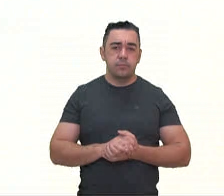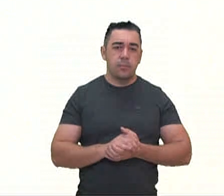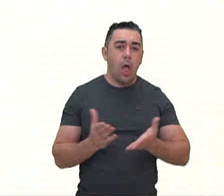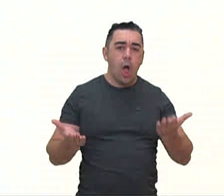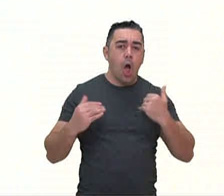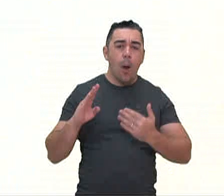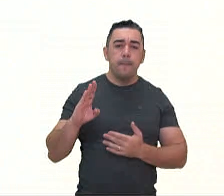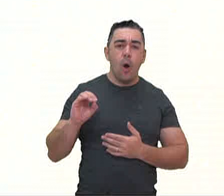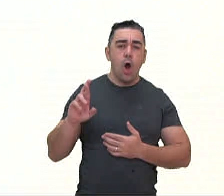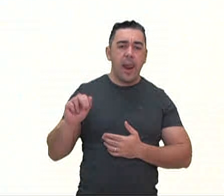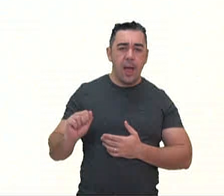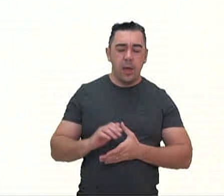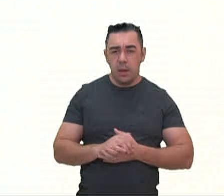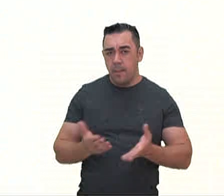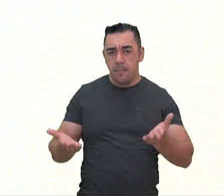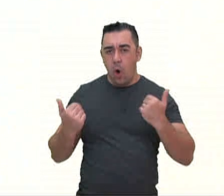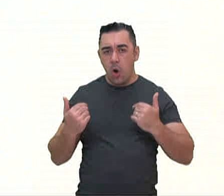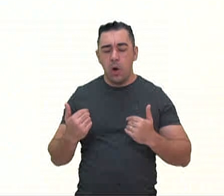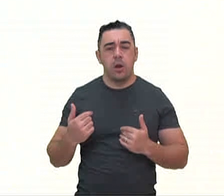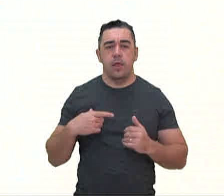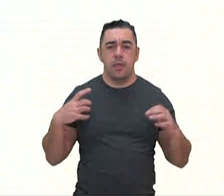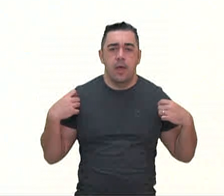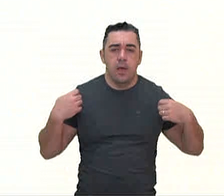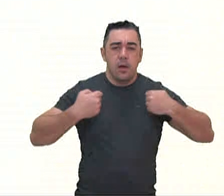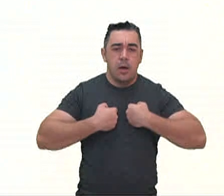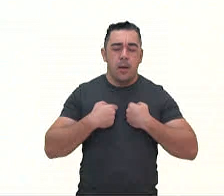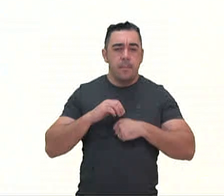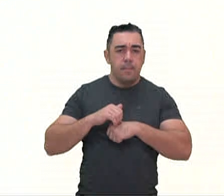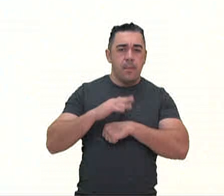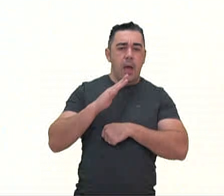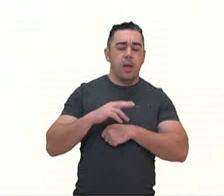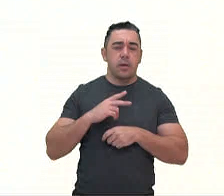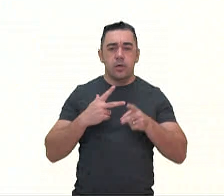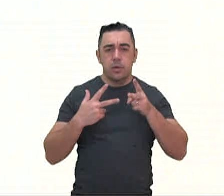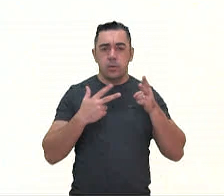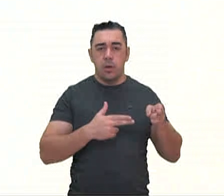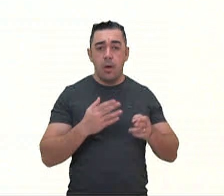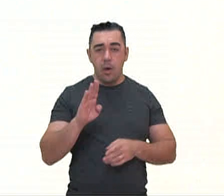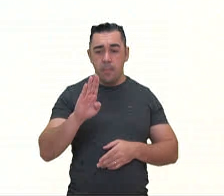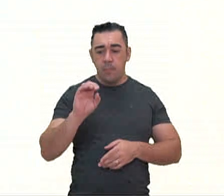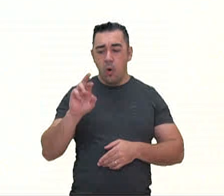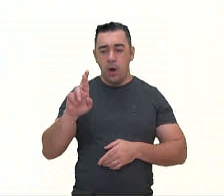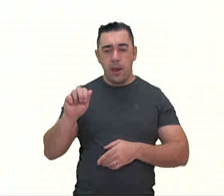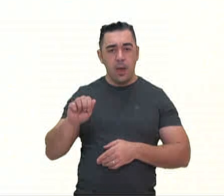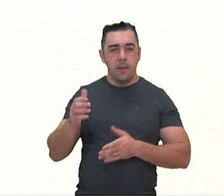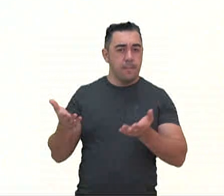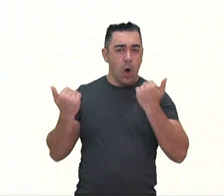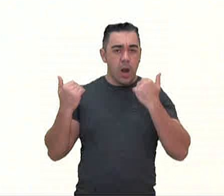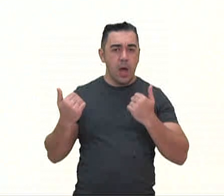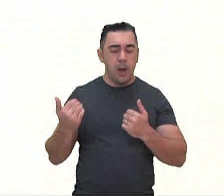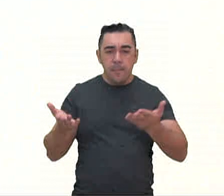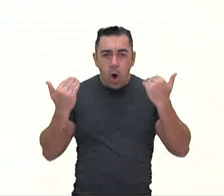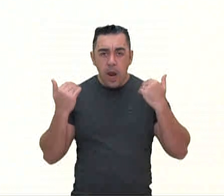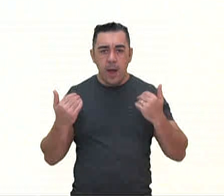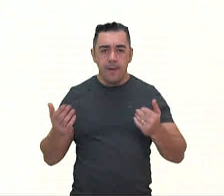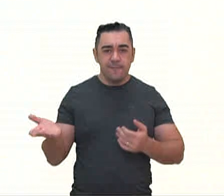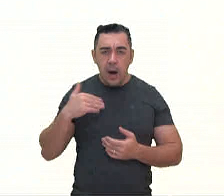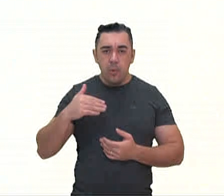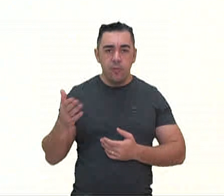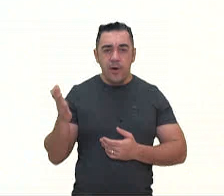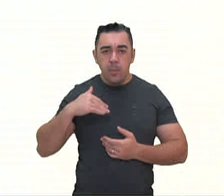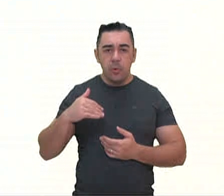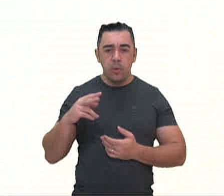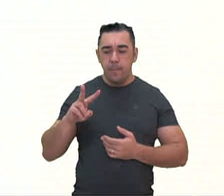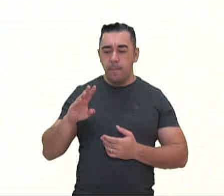se agasalhar mais e logo dormir. O bora, né? Bora lá, quer dizer,